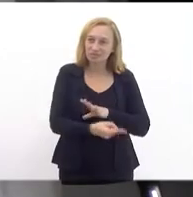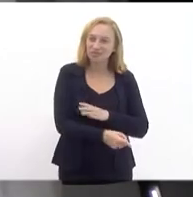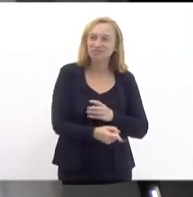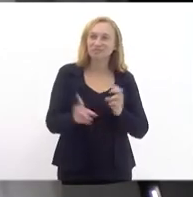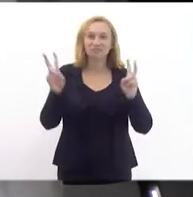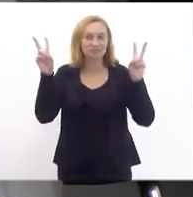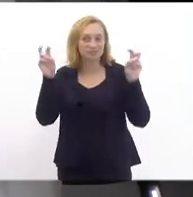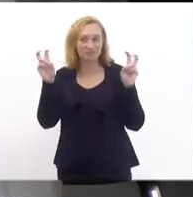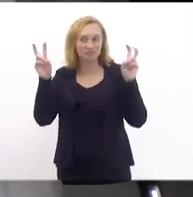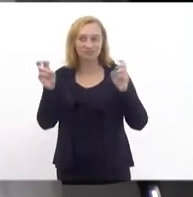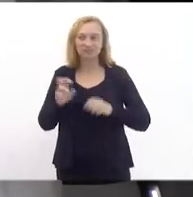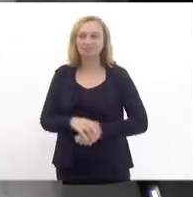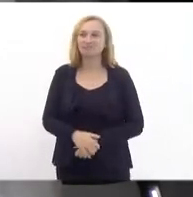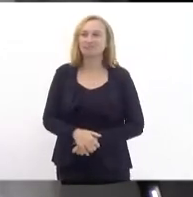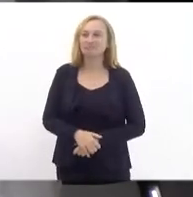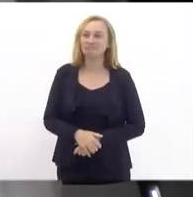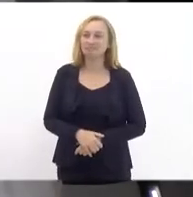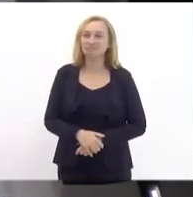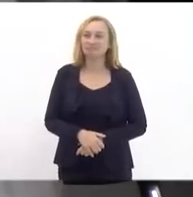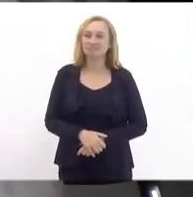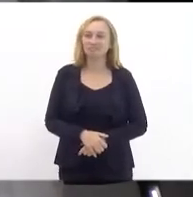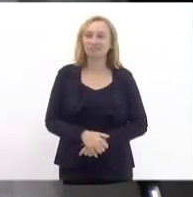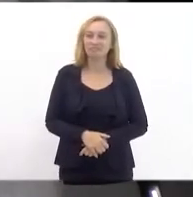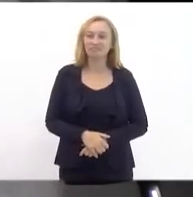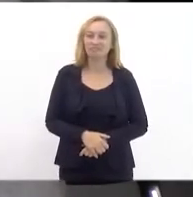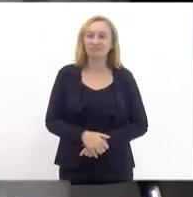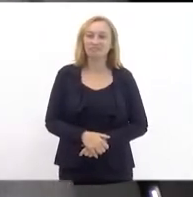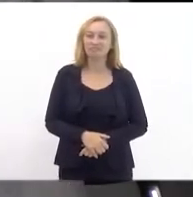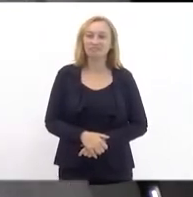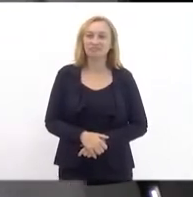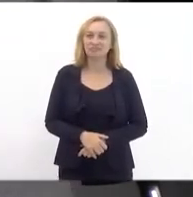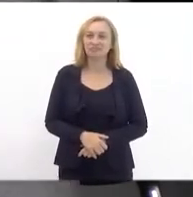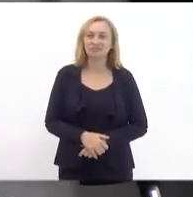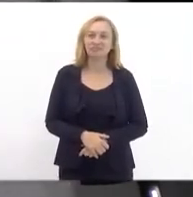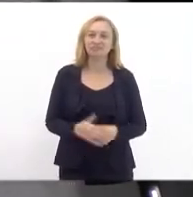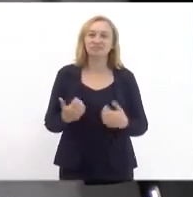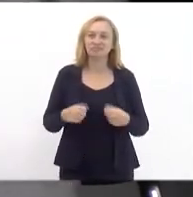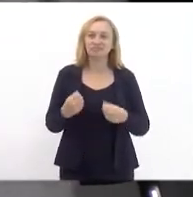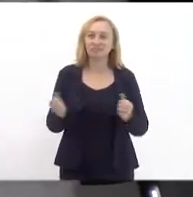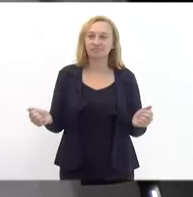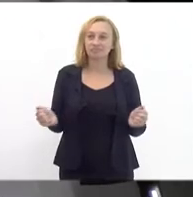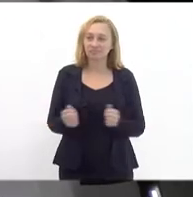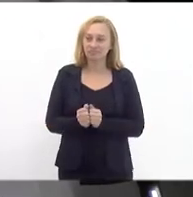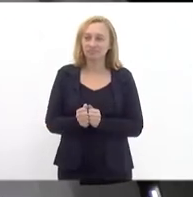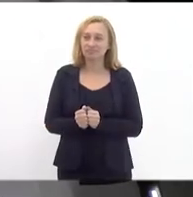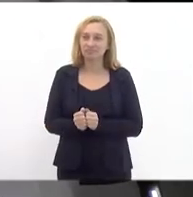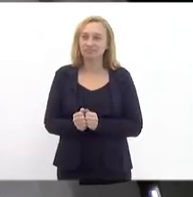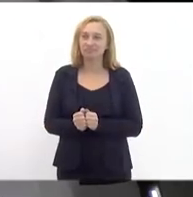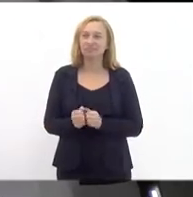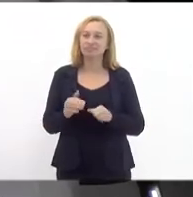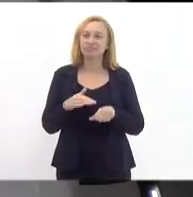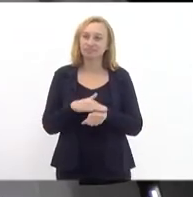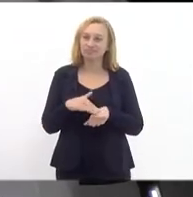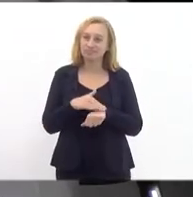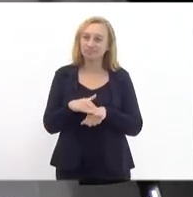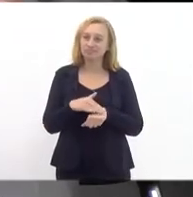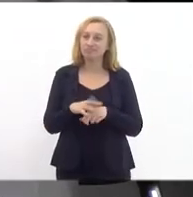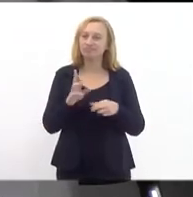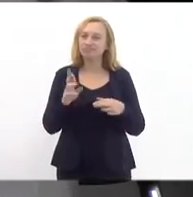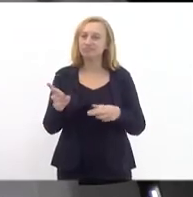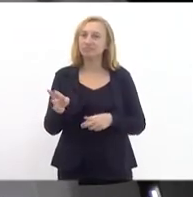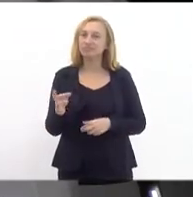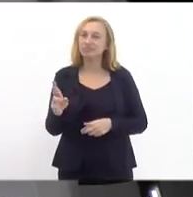questões. E esses são os interlocutores que têm que estar à mesa, especialmente, né, para que a gente possa ter